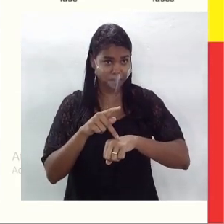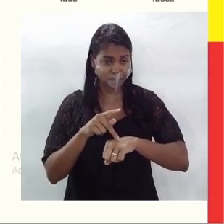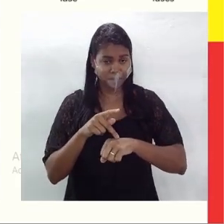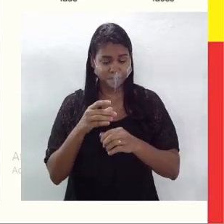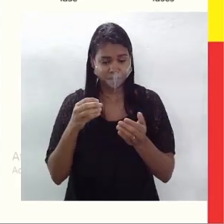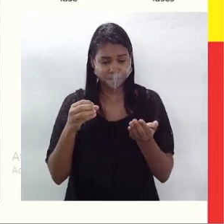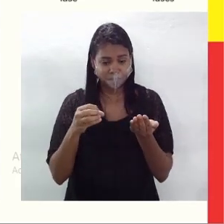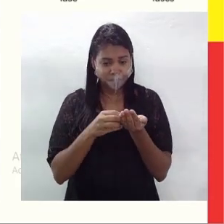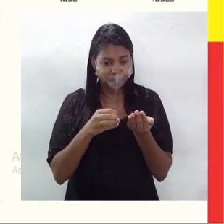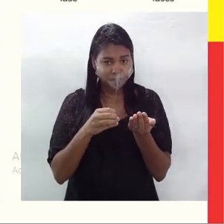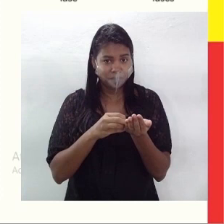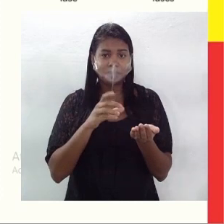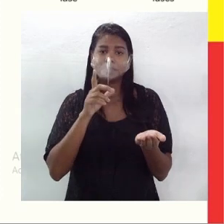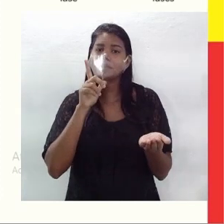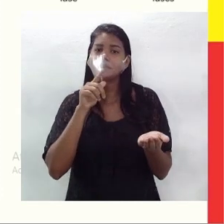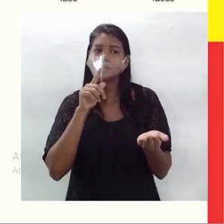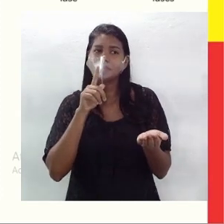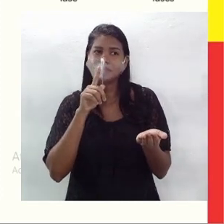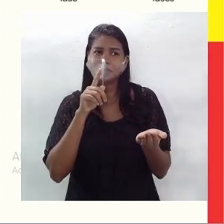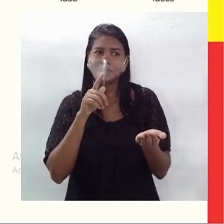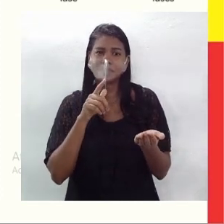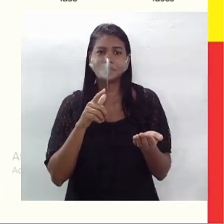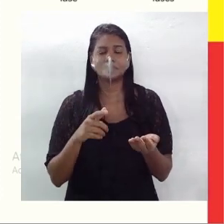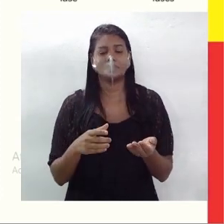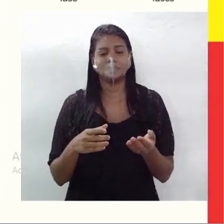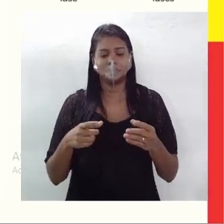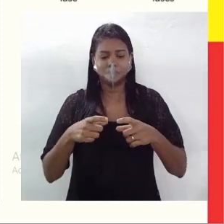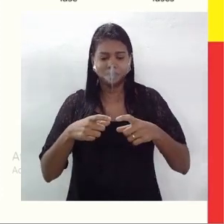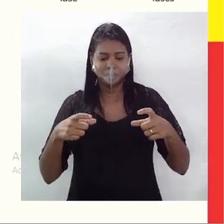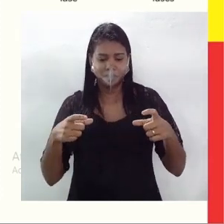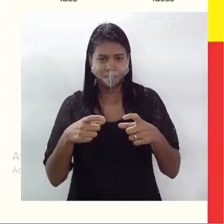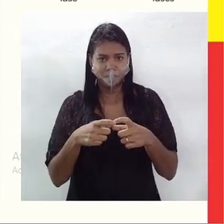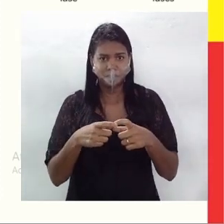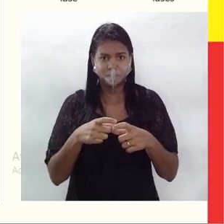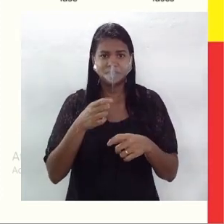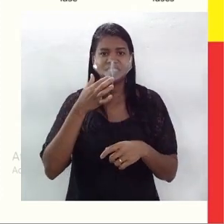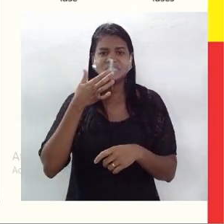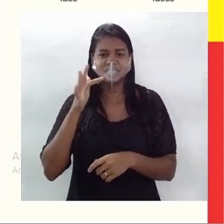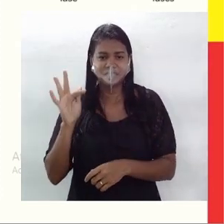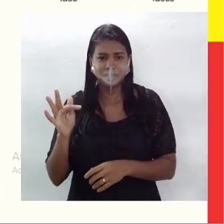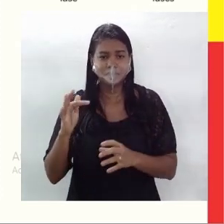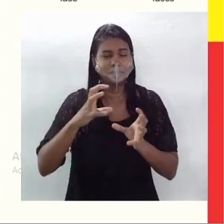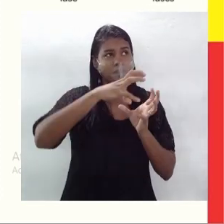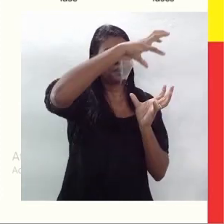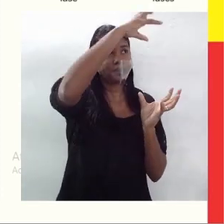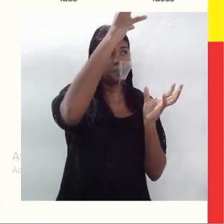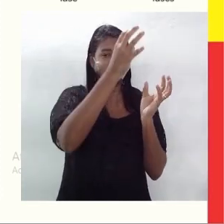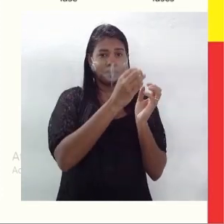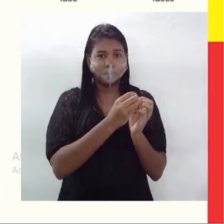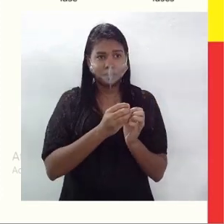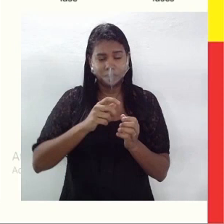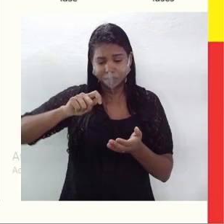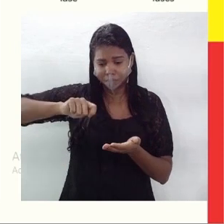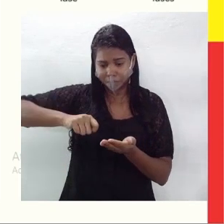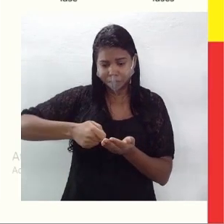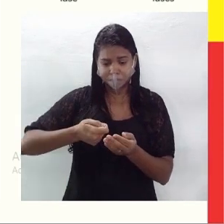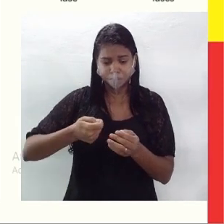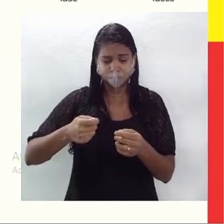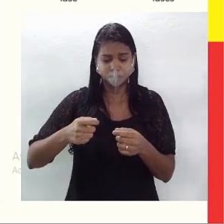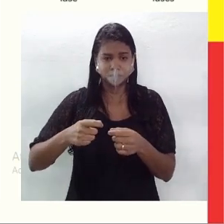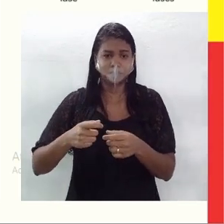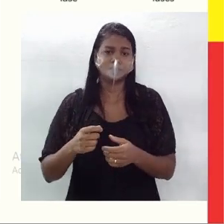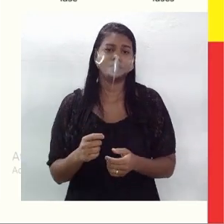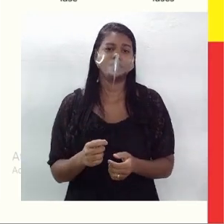de água mineral, uma barra de ouro, um balão cheio de ar, uma colher de cloreto de